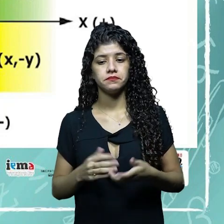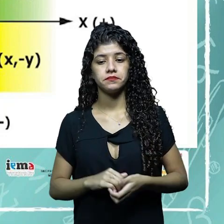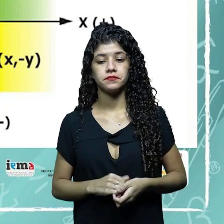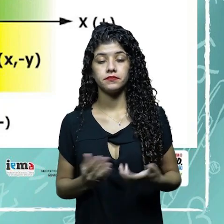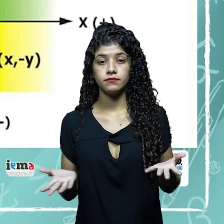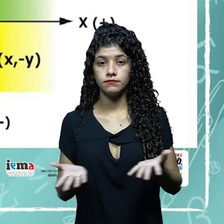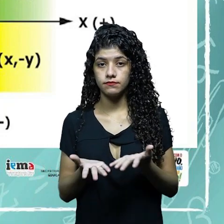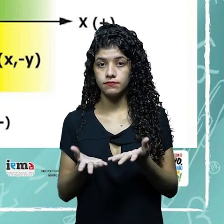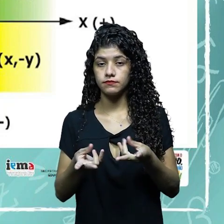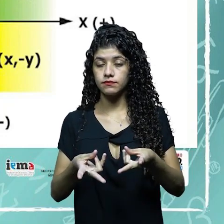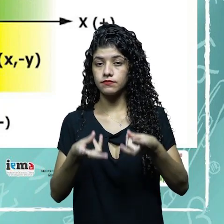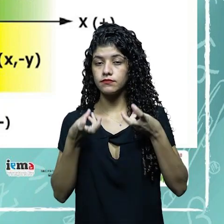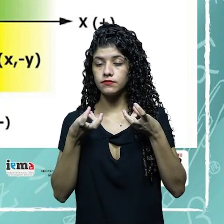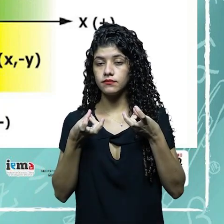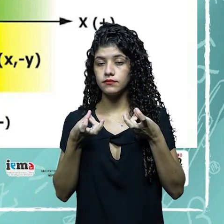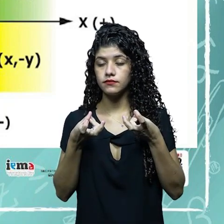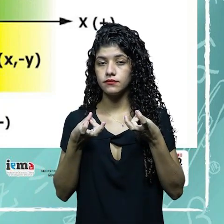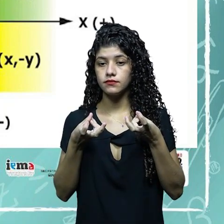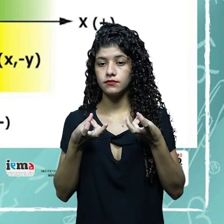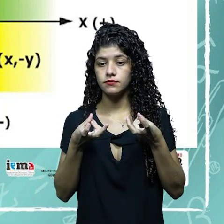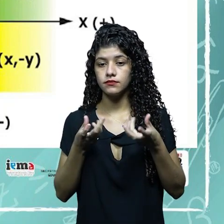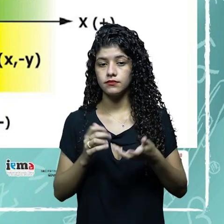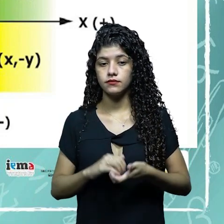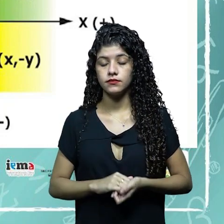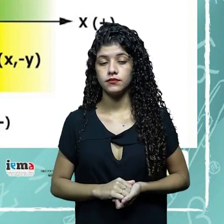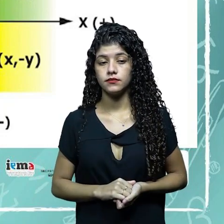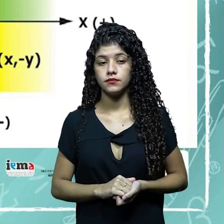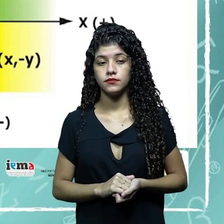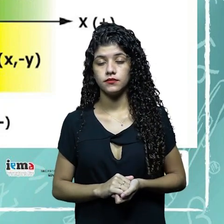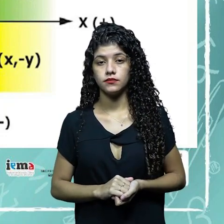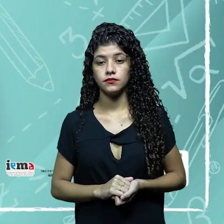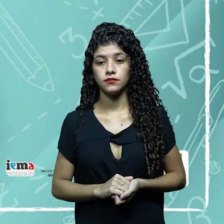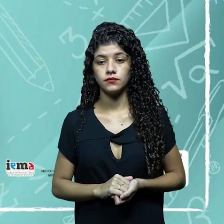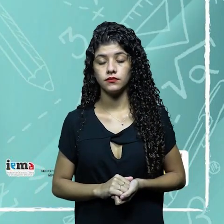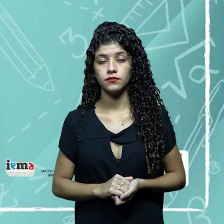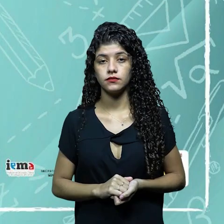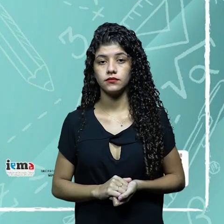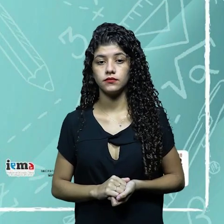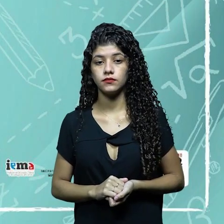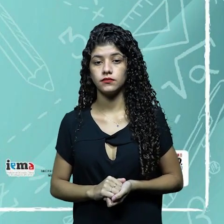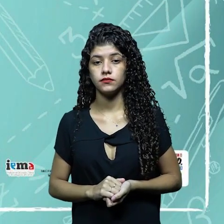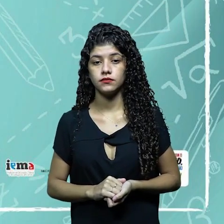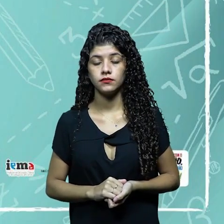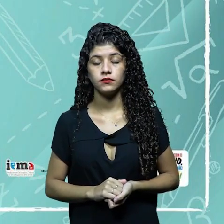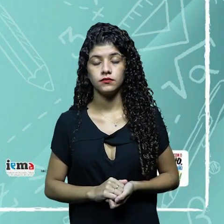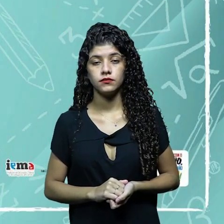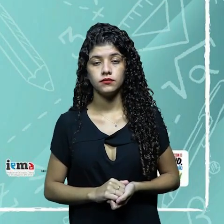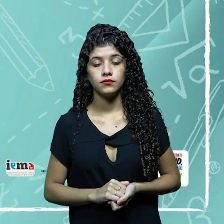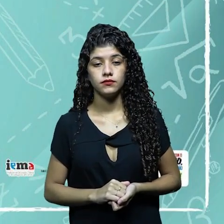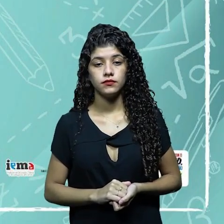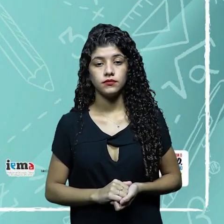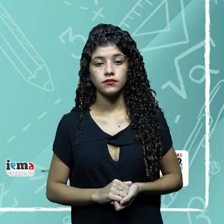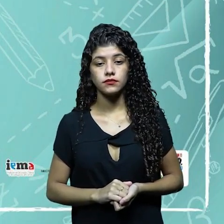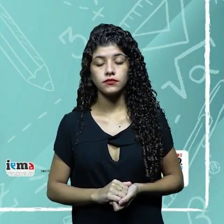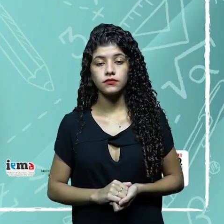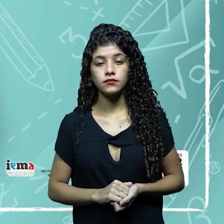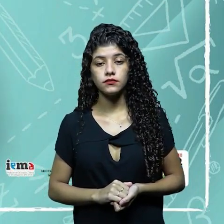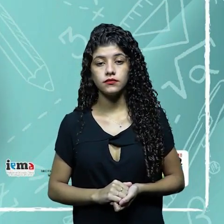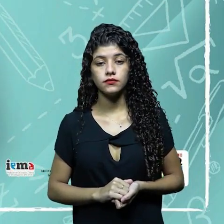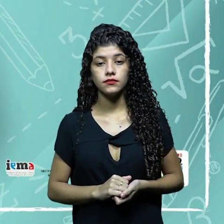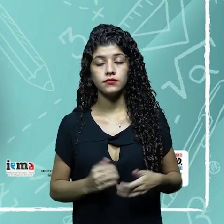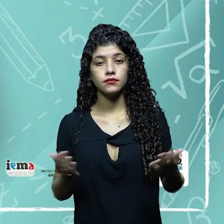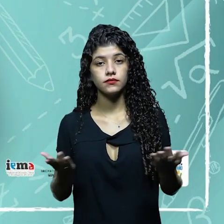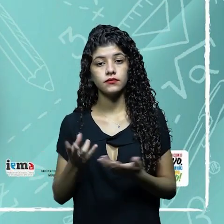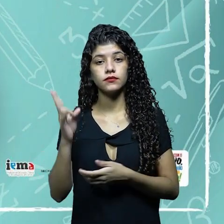na prota, que é a relativa. Então, para eu